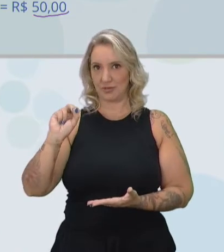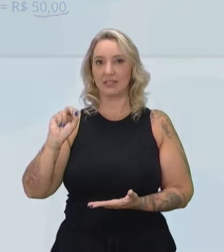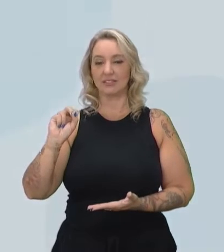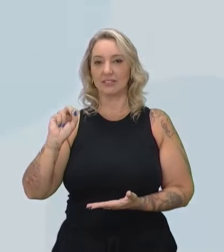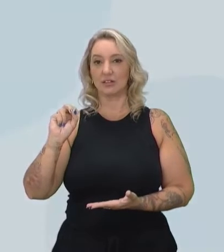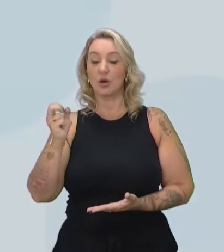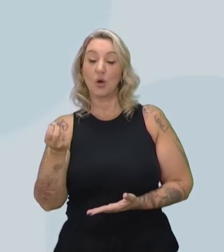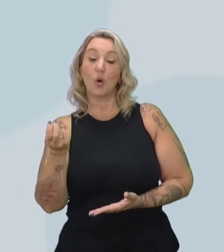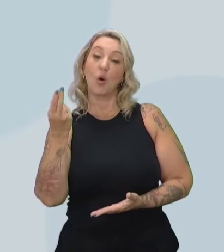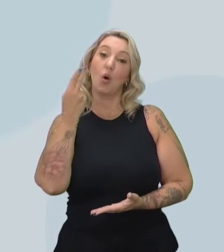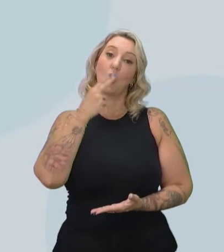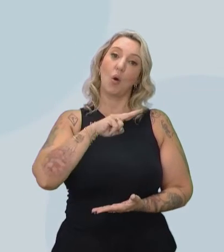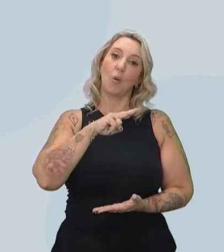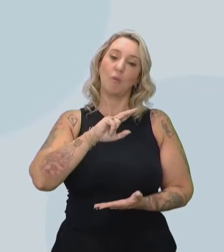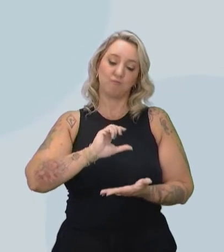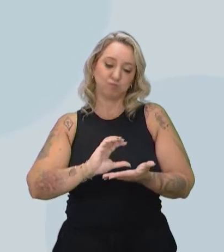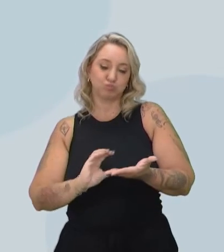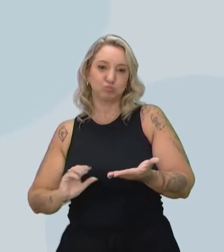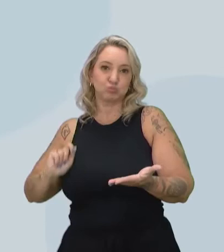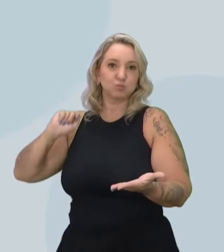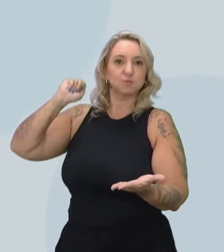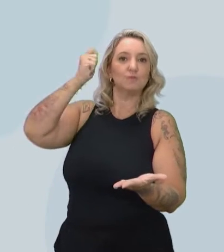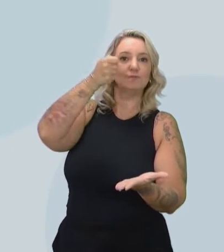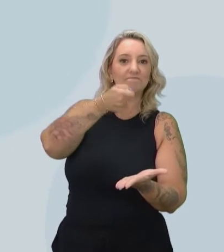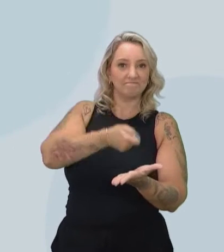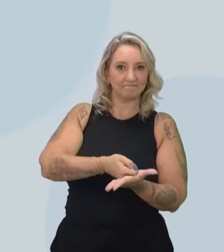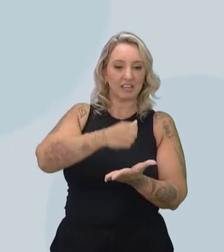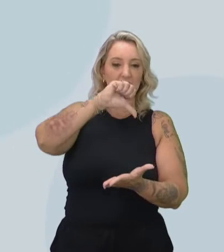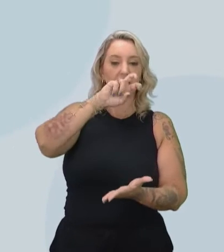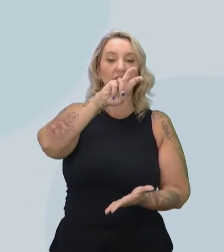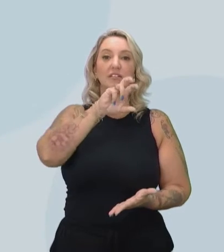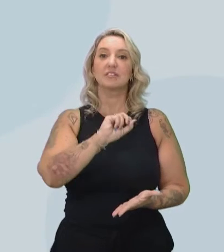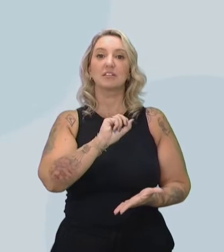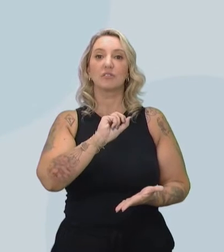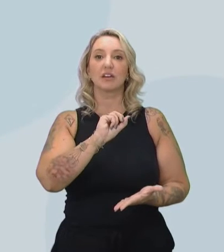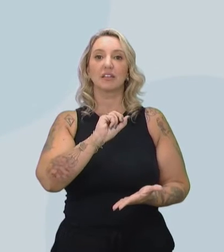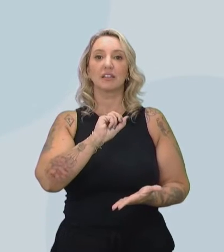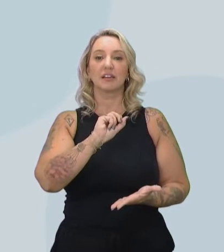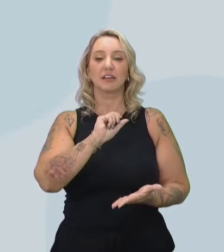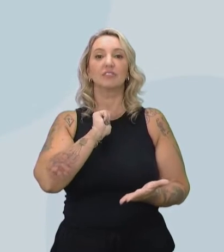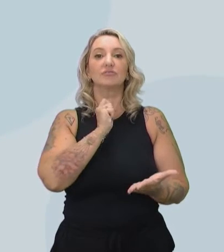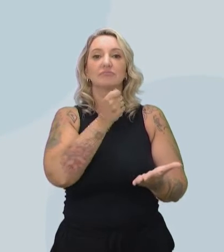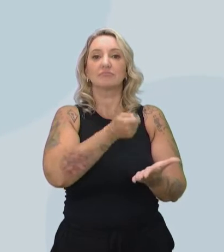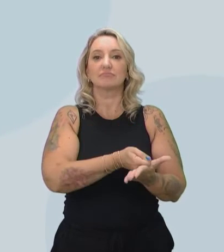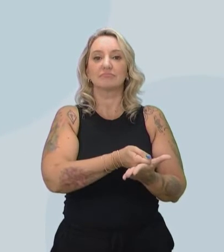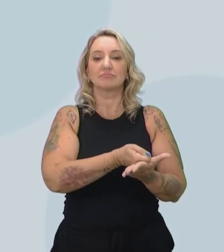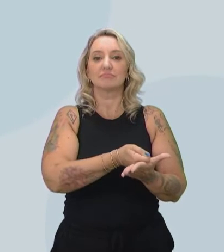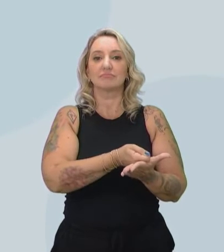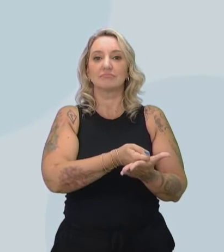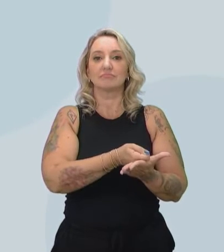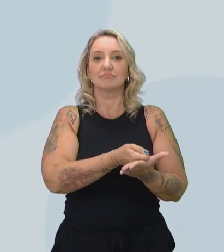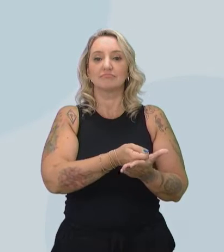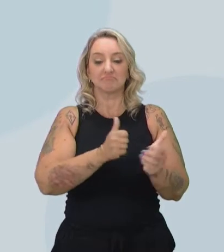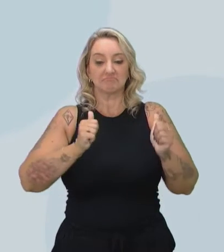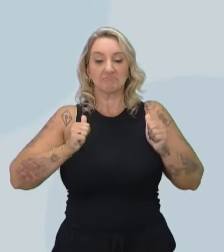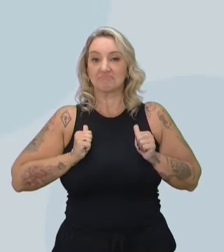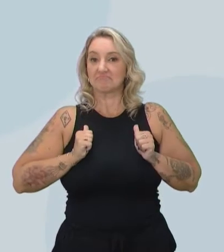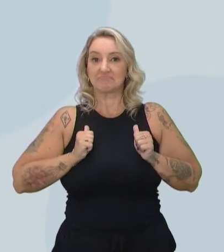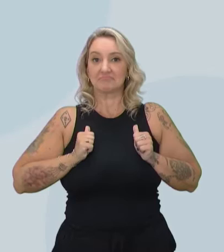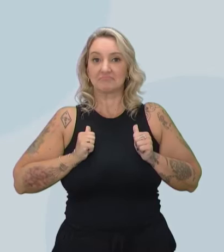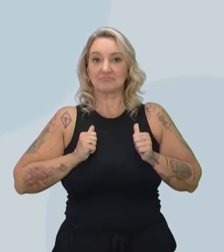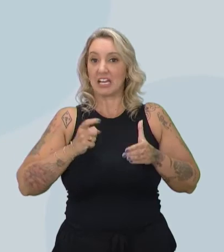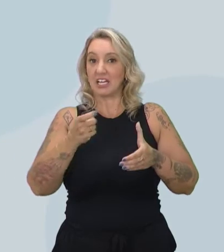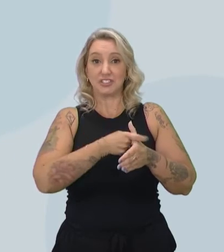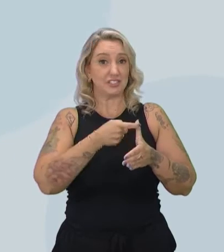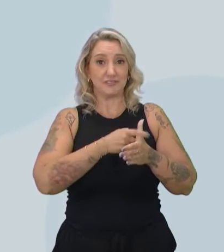110,50 ou eu desembolsar os 950 de uma vez e não ter dívida aí durante